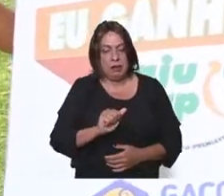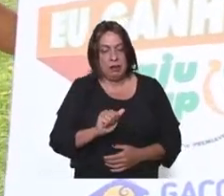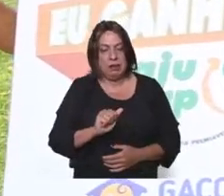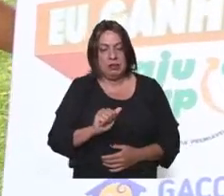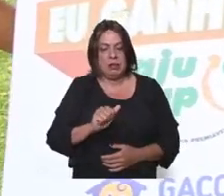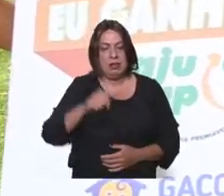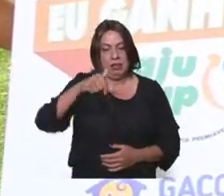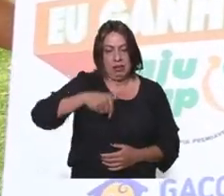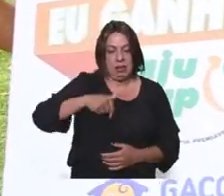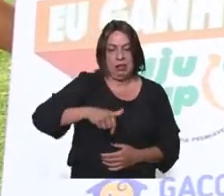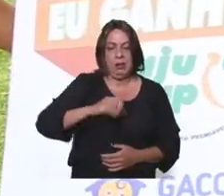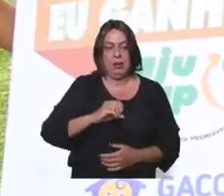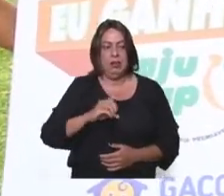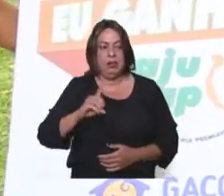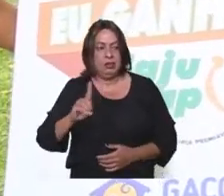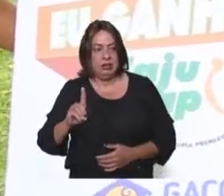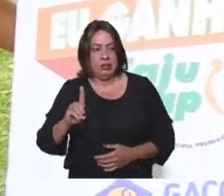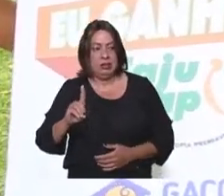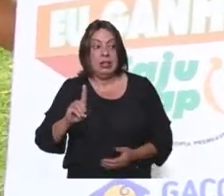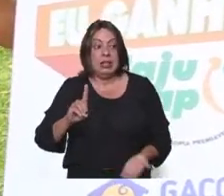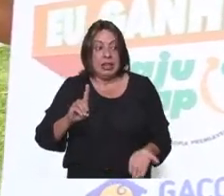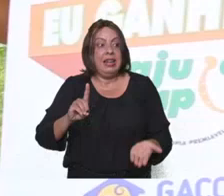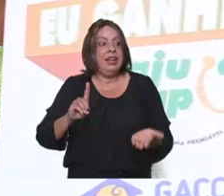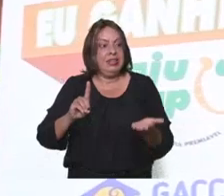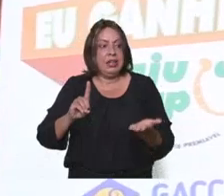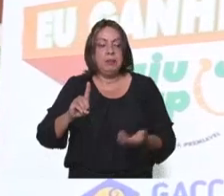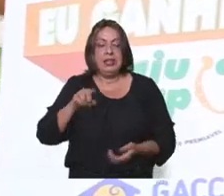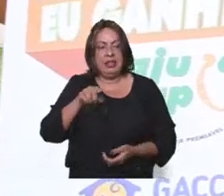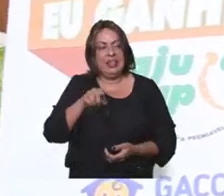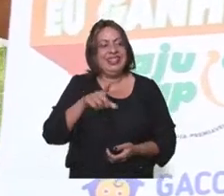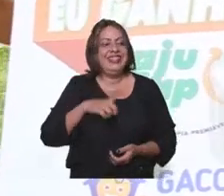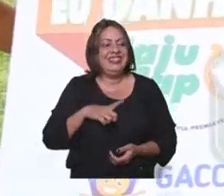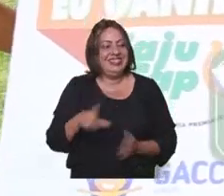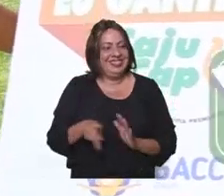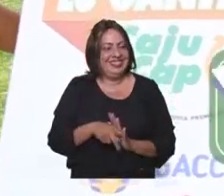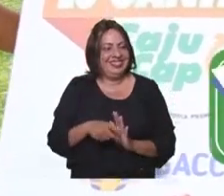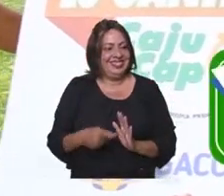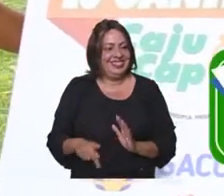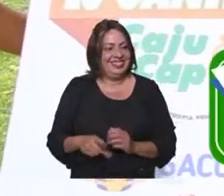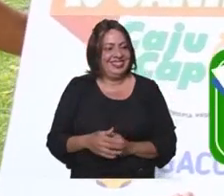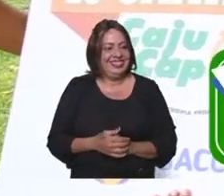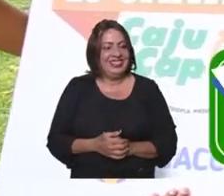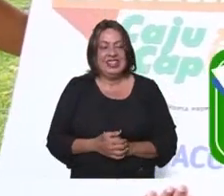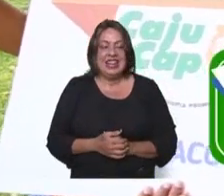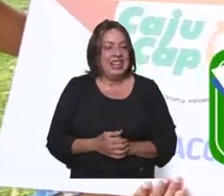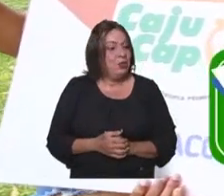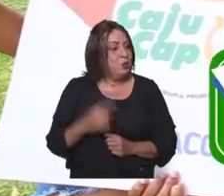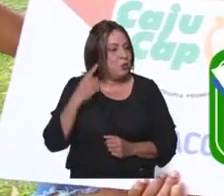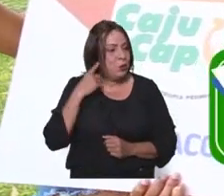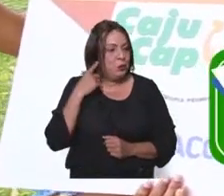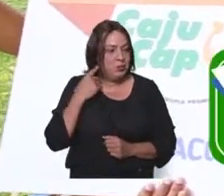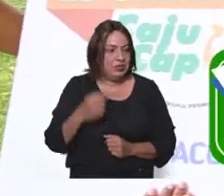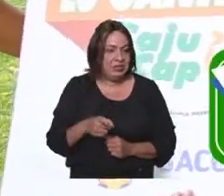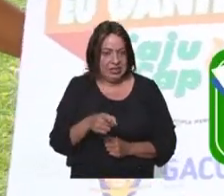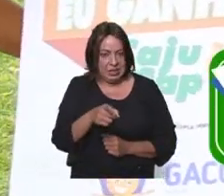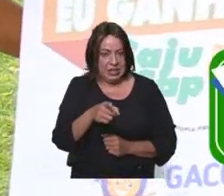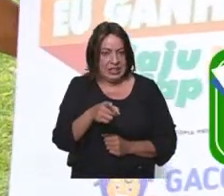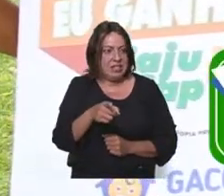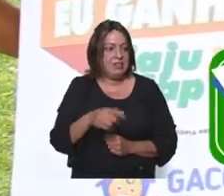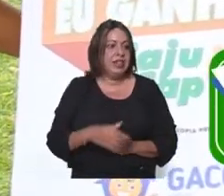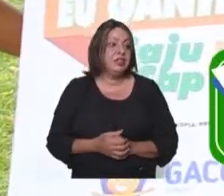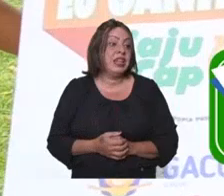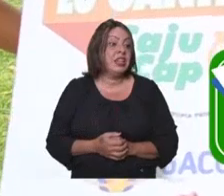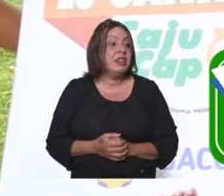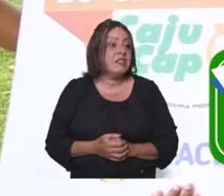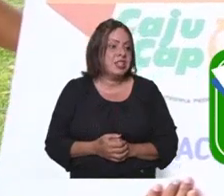Regional Orlando Dantas, está por aqui, né, Márcia? Como é que a gente faz para adquirir o Caju Cap com você? É de segunda a sábado aqui na Regional Orlando Dantas. Fiquei muito